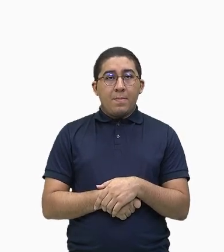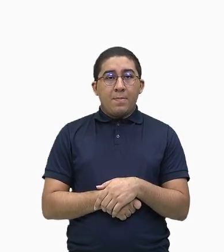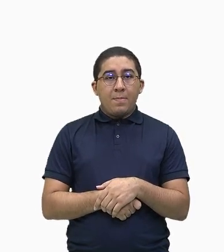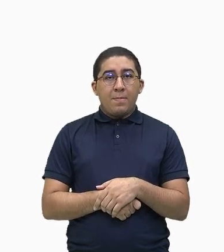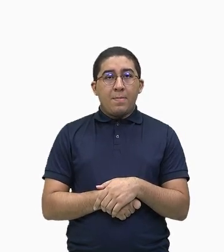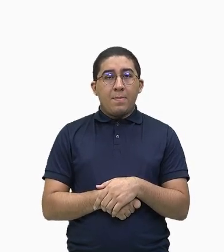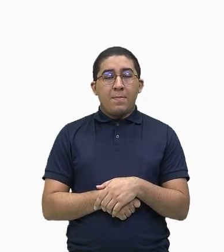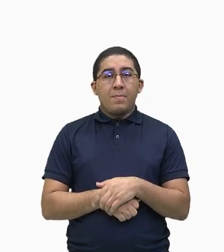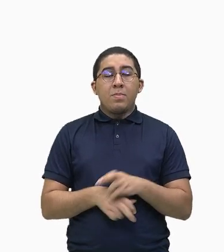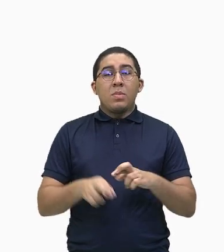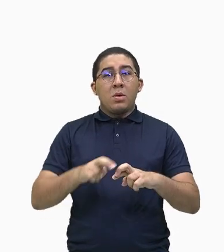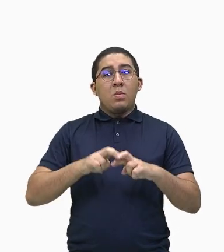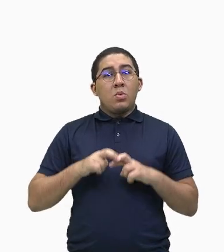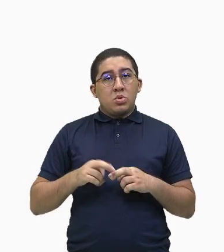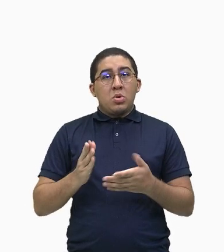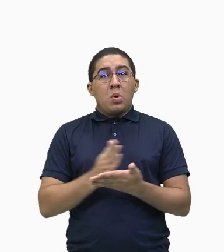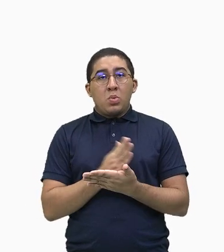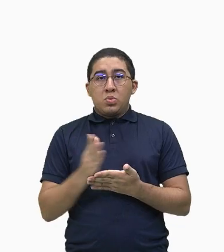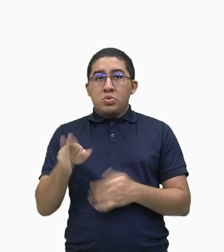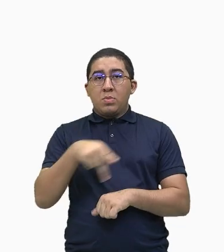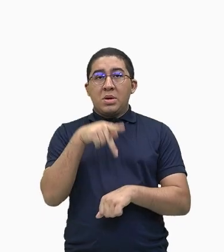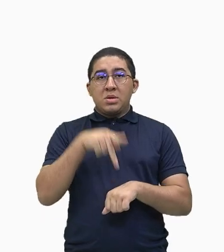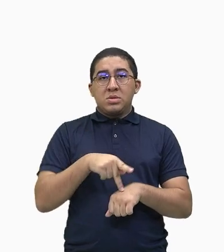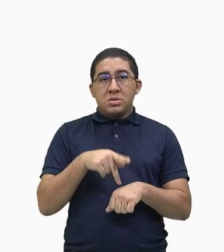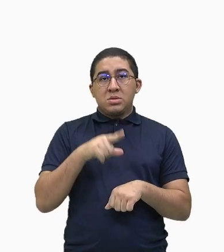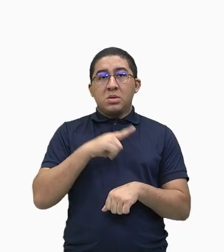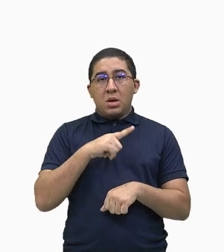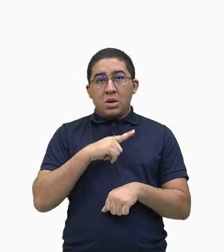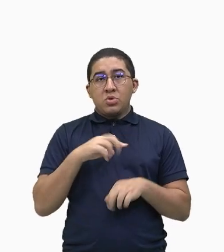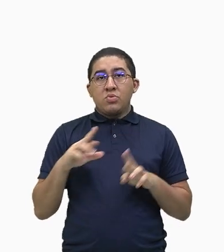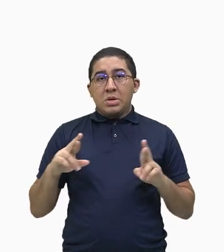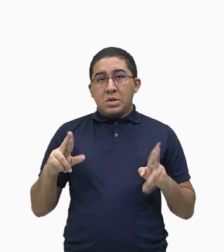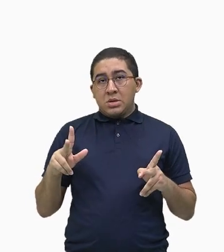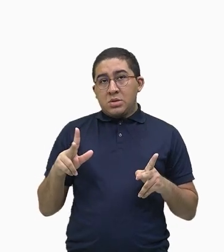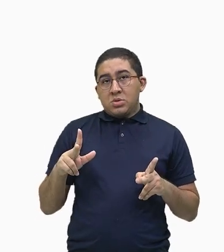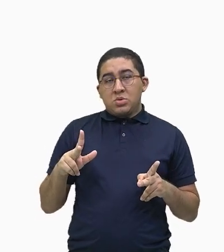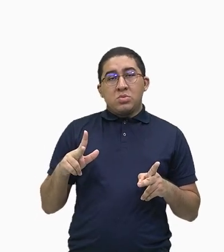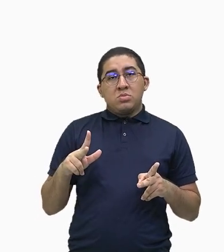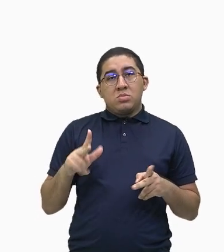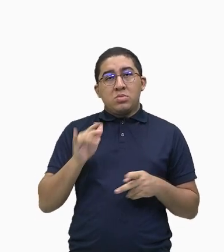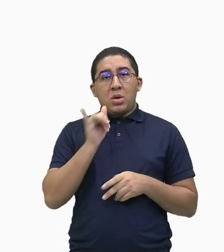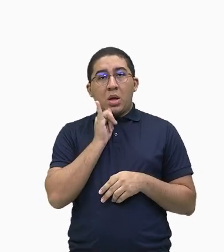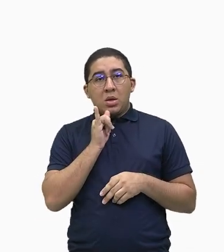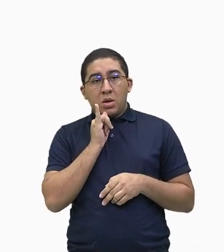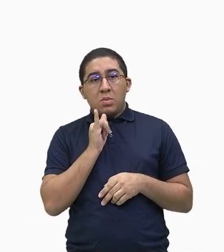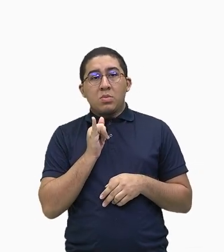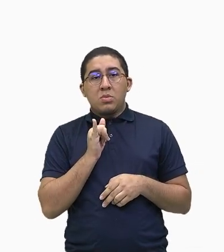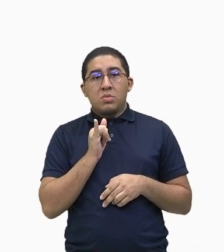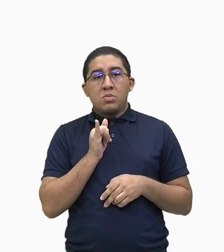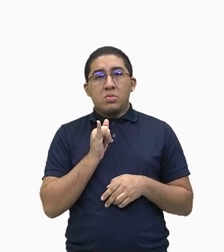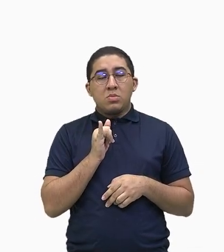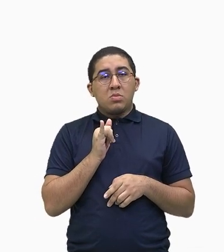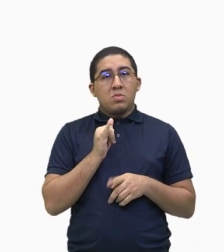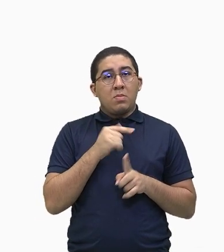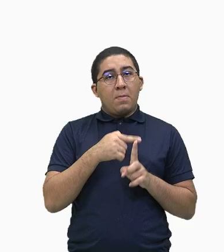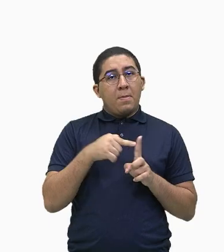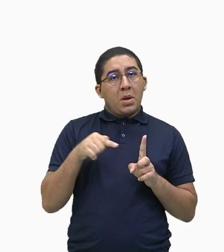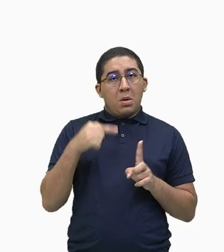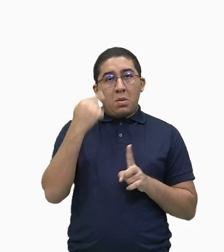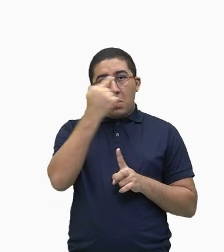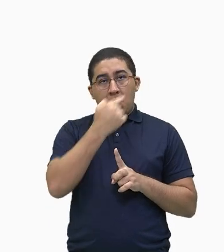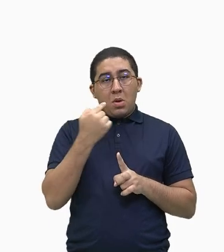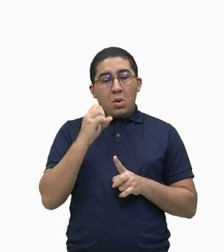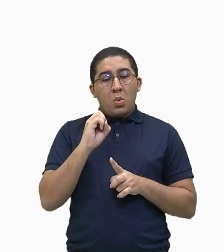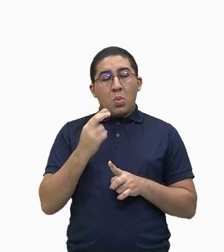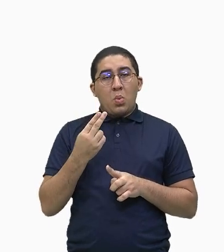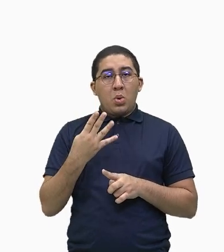fusos quebrados, né? Como se meia hora ou 45 minutos de diferença. Então, observem,